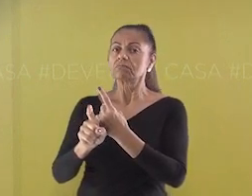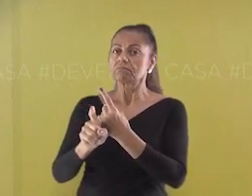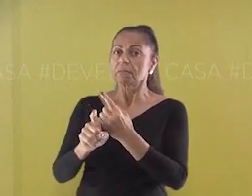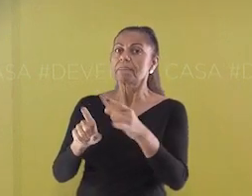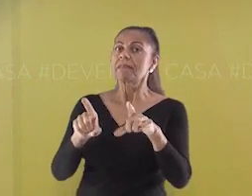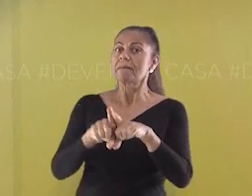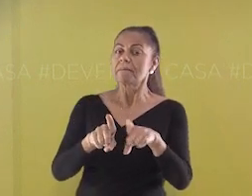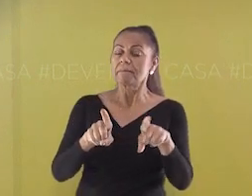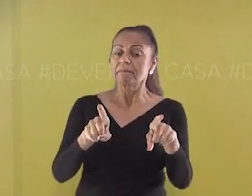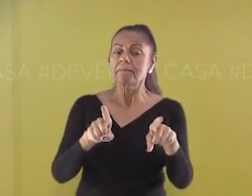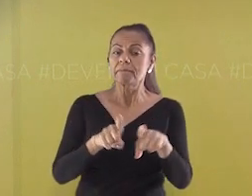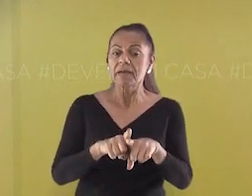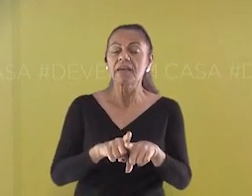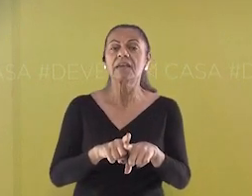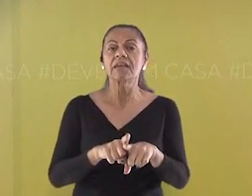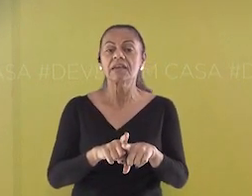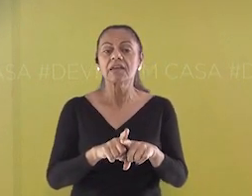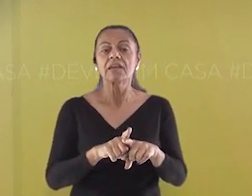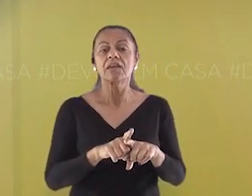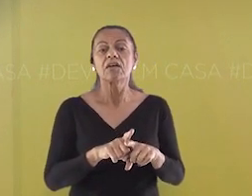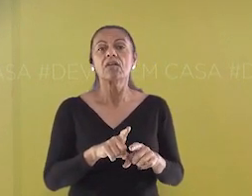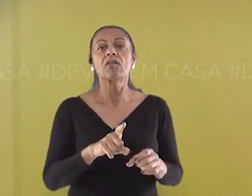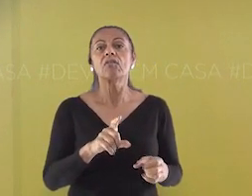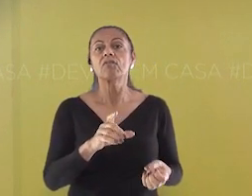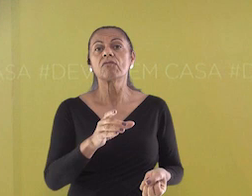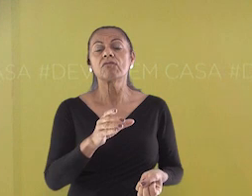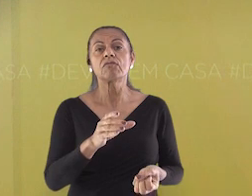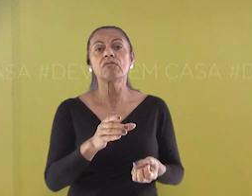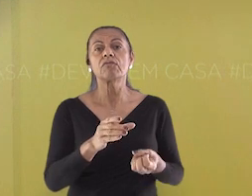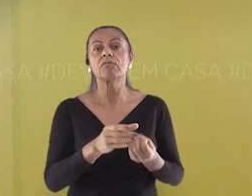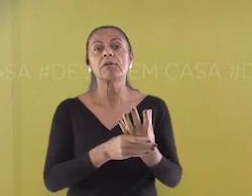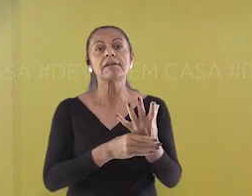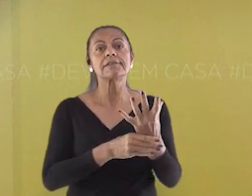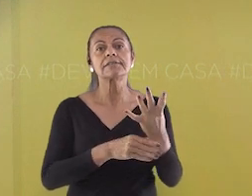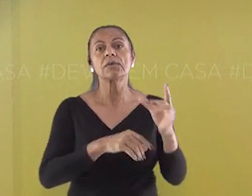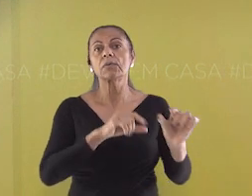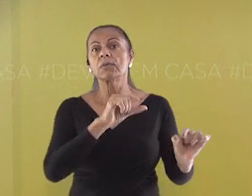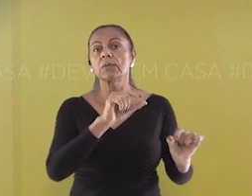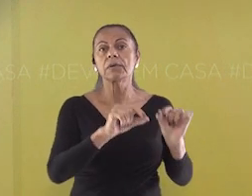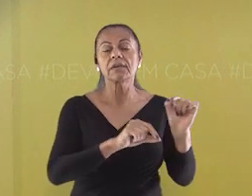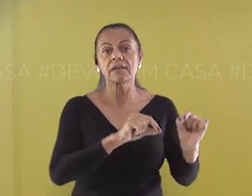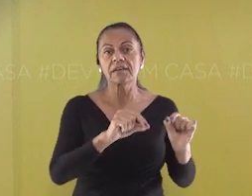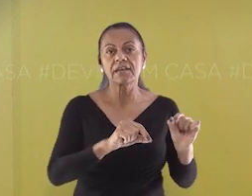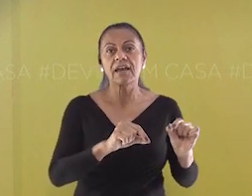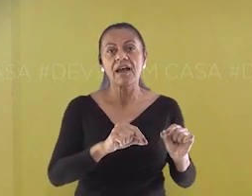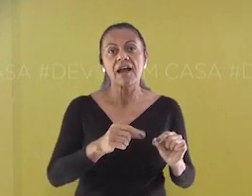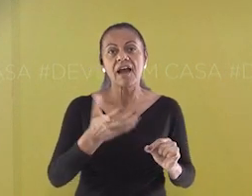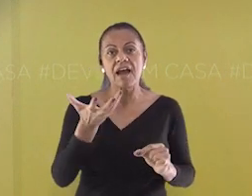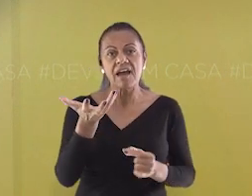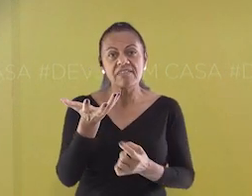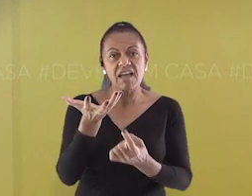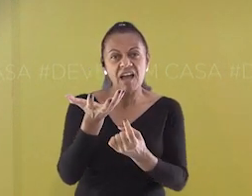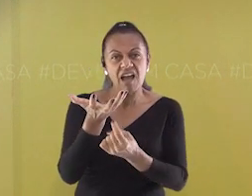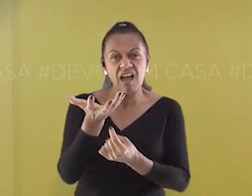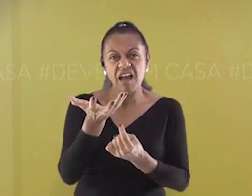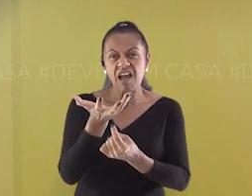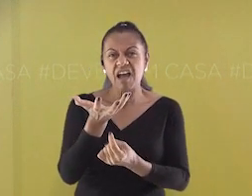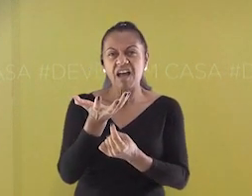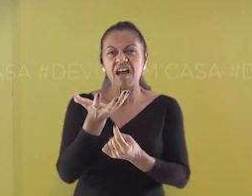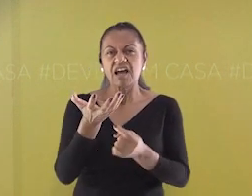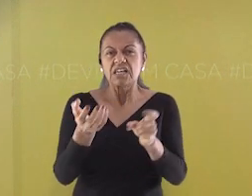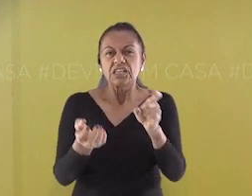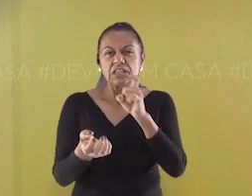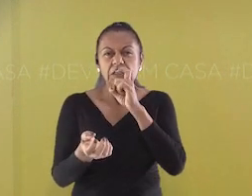fósseis mais preservados que nós conhecemos hoje foram formados pelo congelamento de animais na